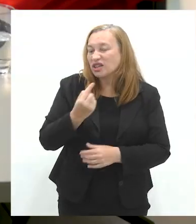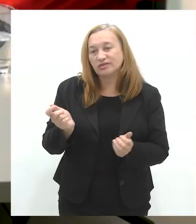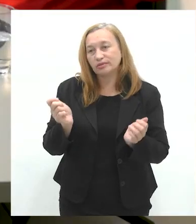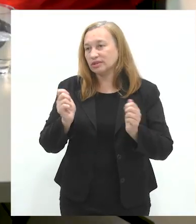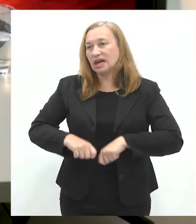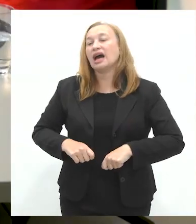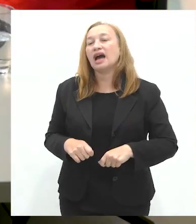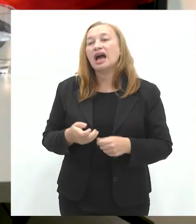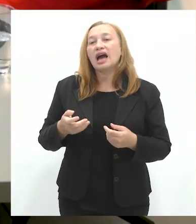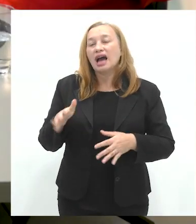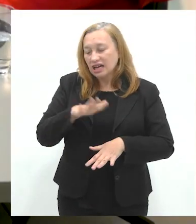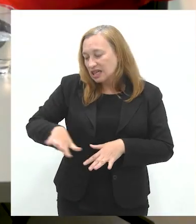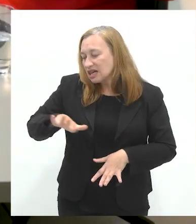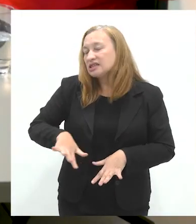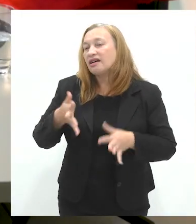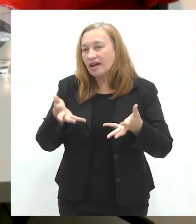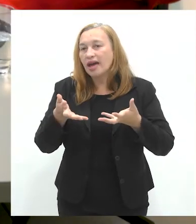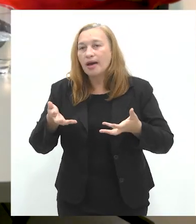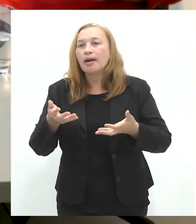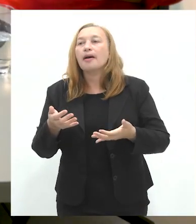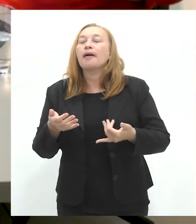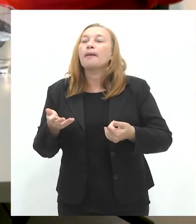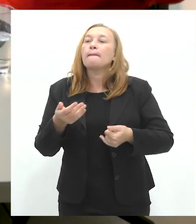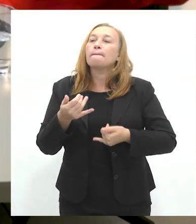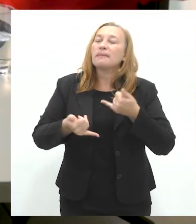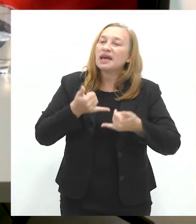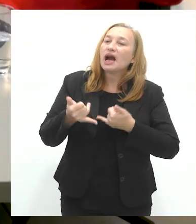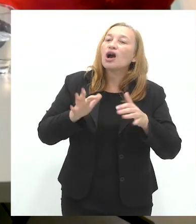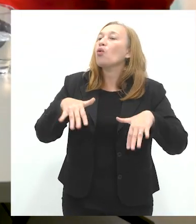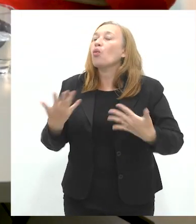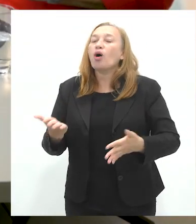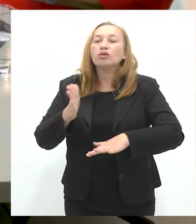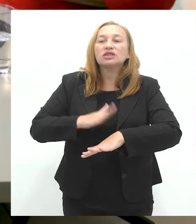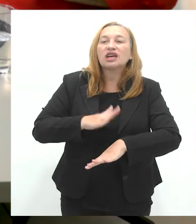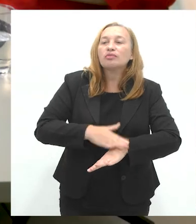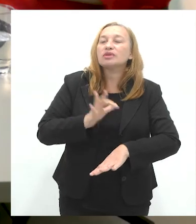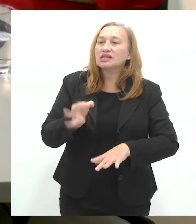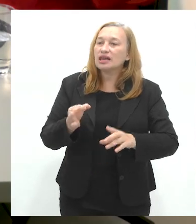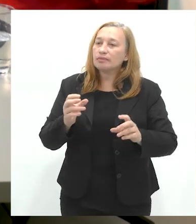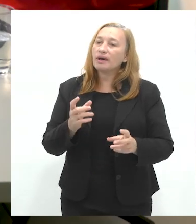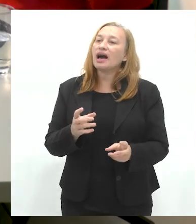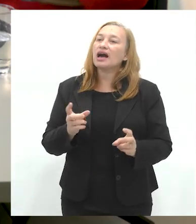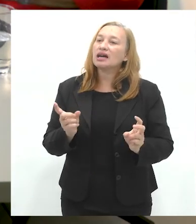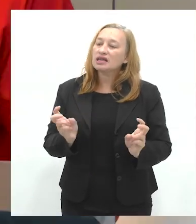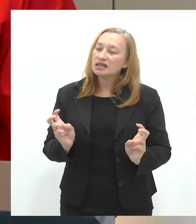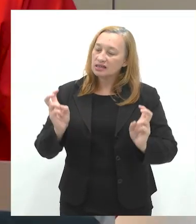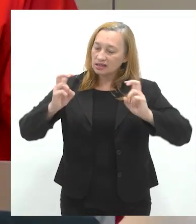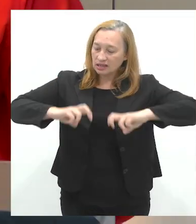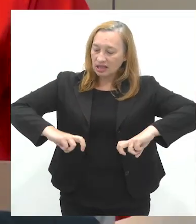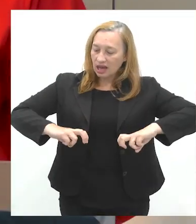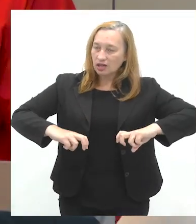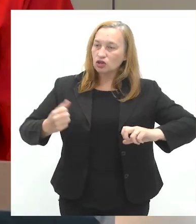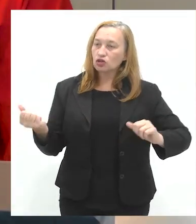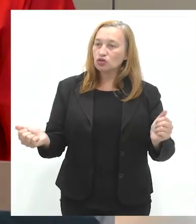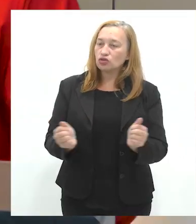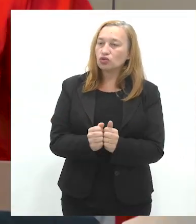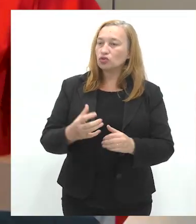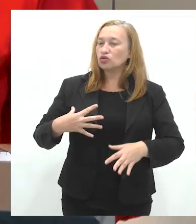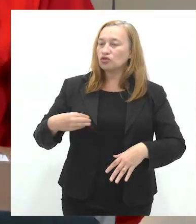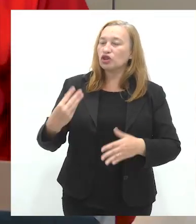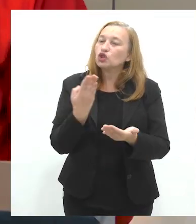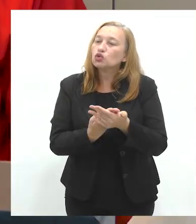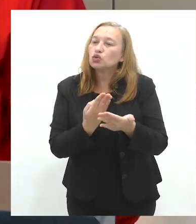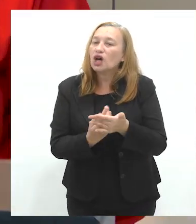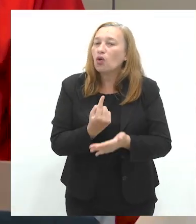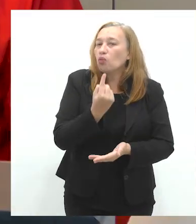horas também não dá, sobrecarrega a criança quer brincar. Qual seria o tempo ideal, assim, da gente sentar com as nossas